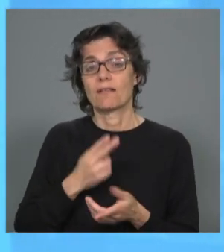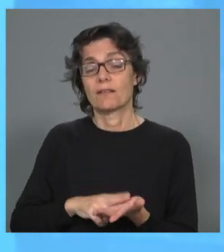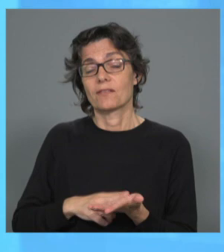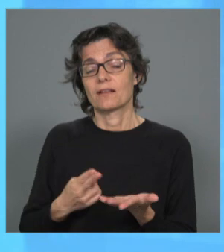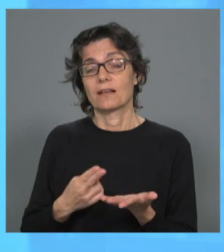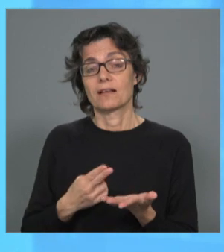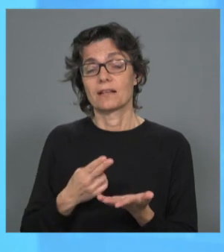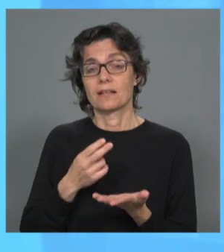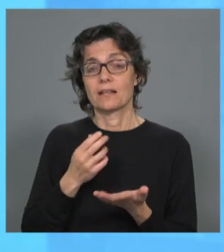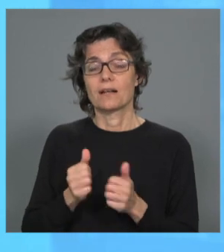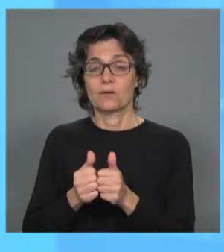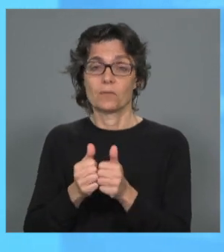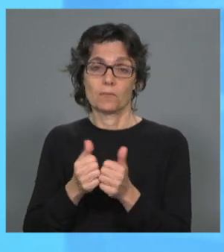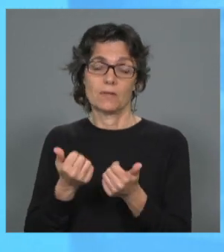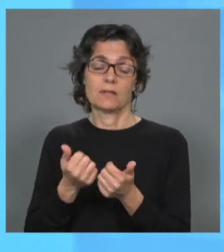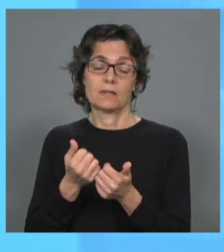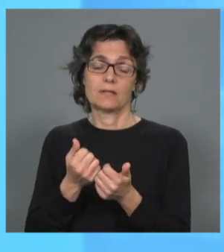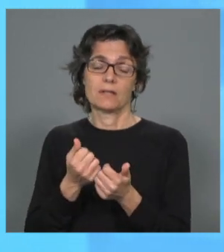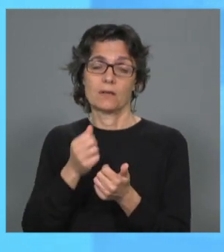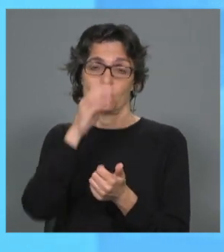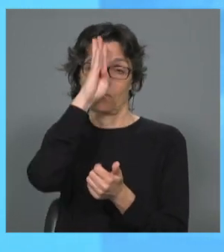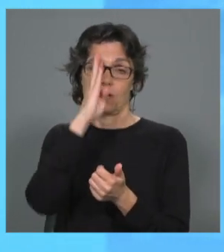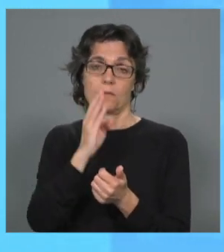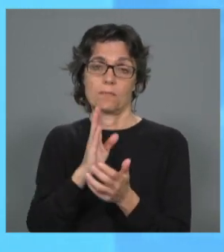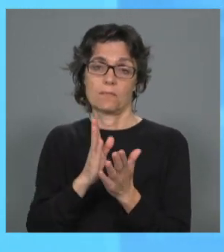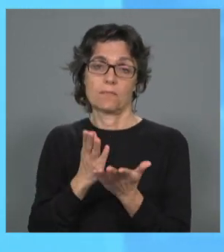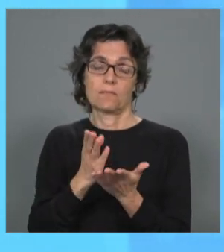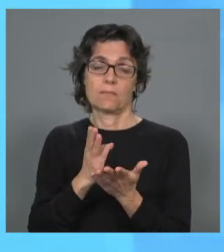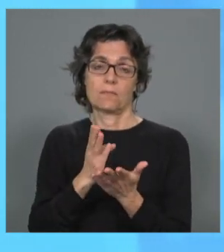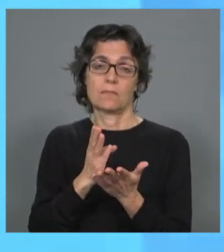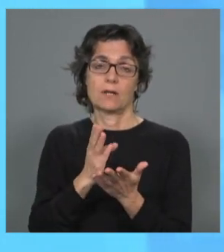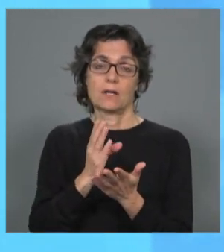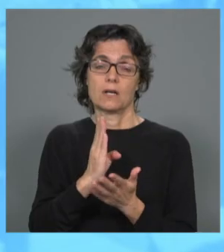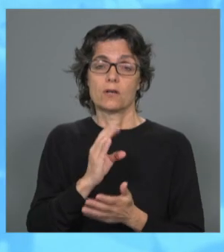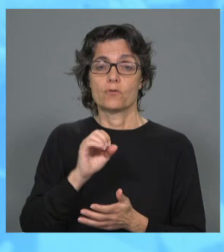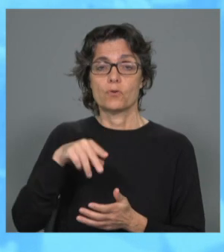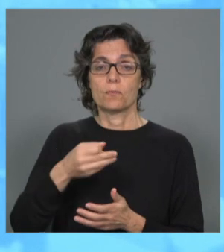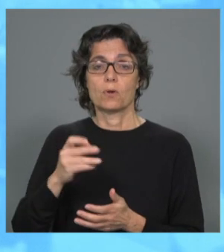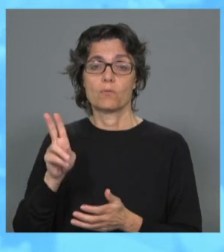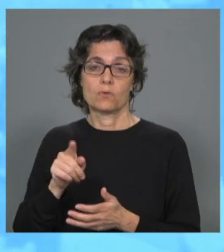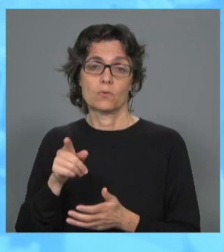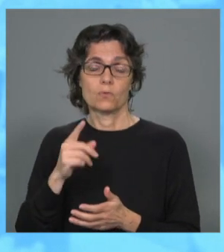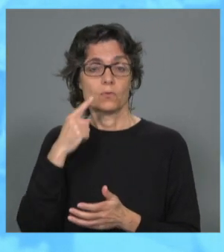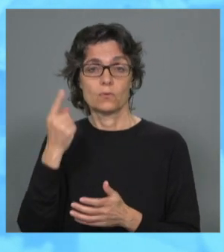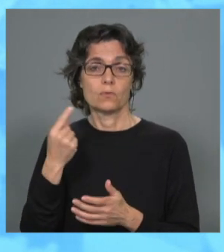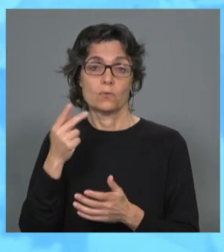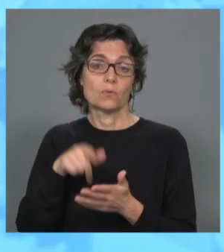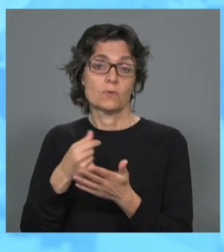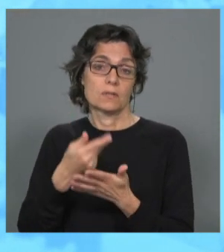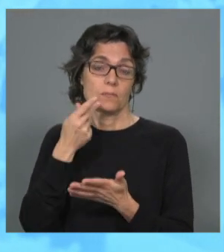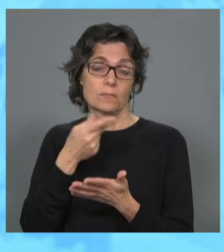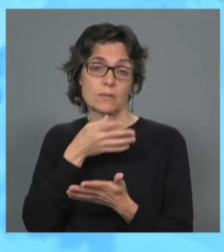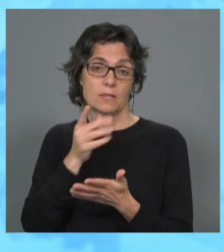mobilização que o Papa São João Paulo II sempre foi tendo de defesa da vida. Começou-se a fazer essas semanas da